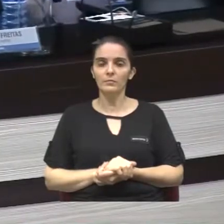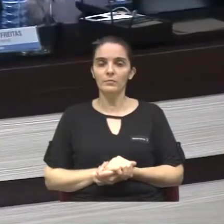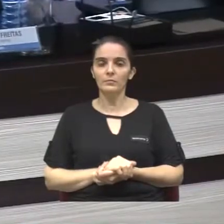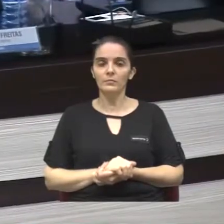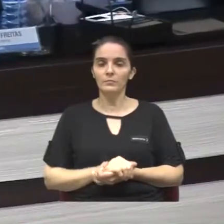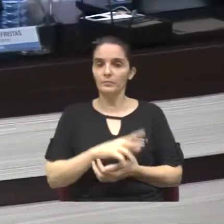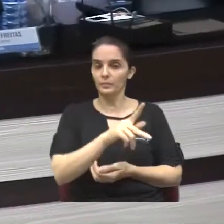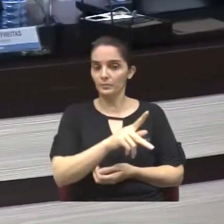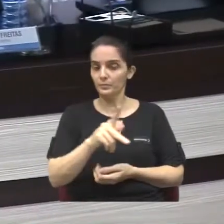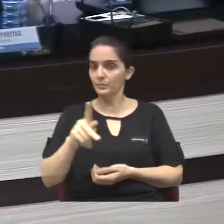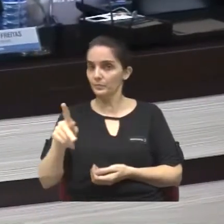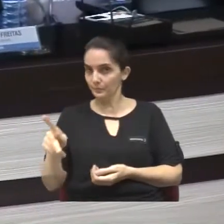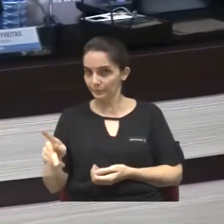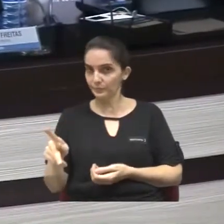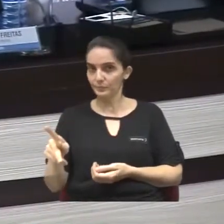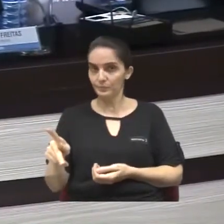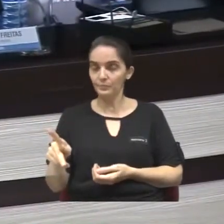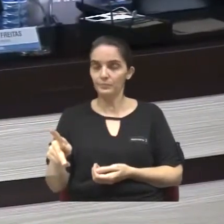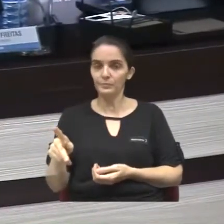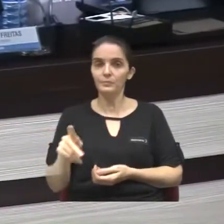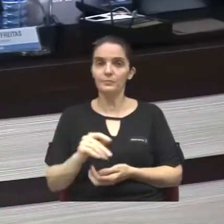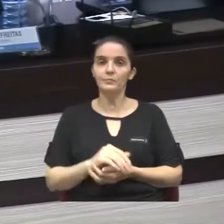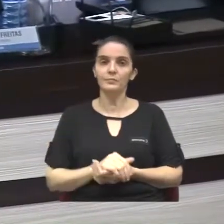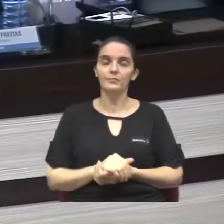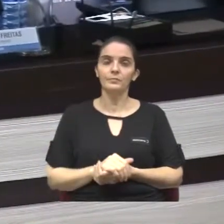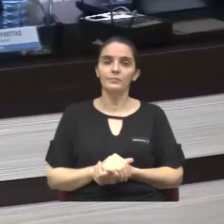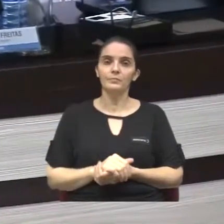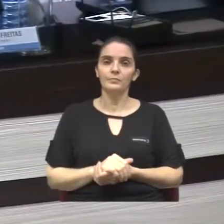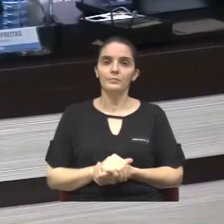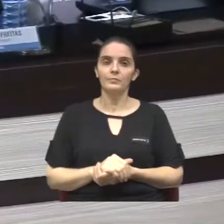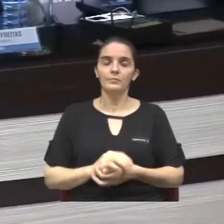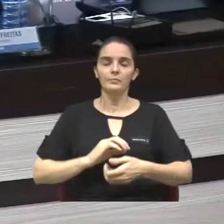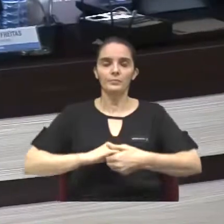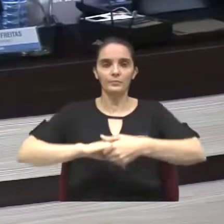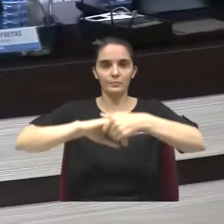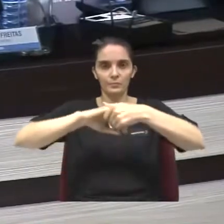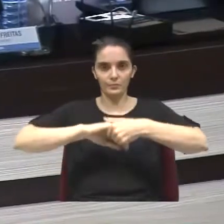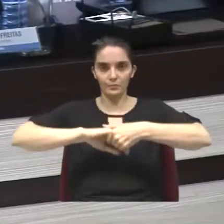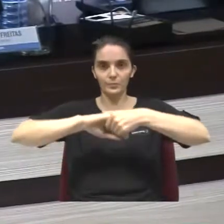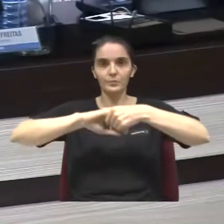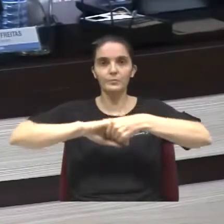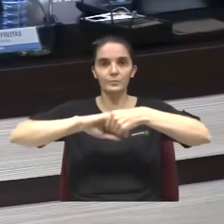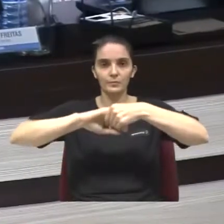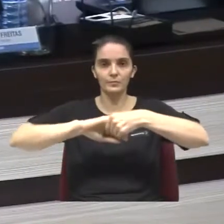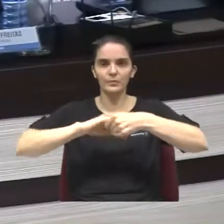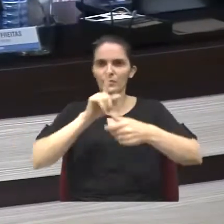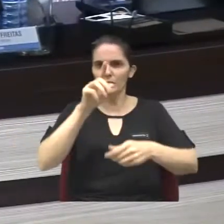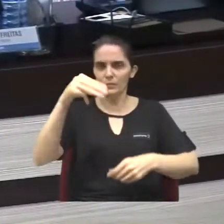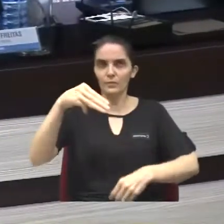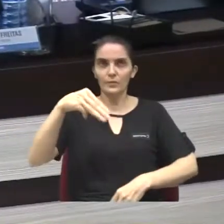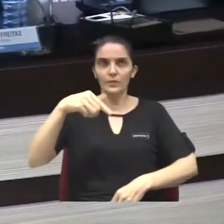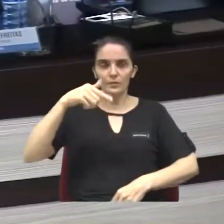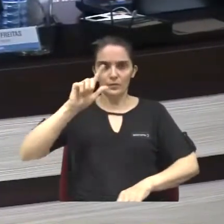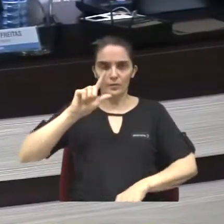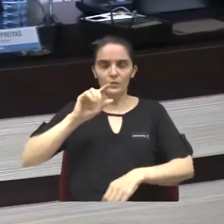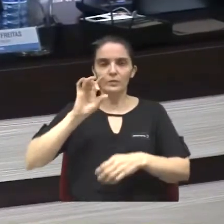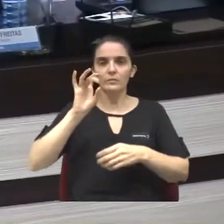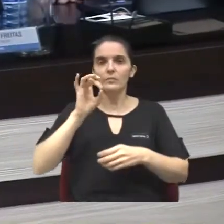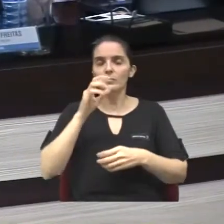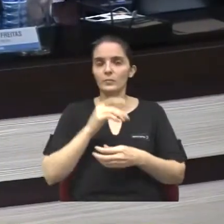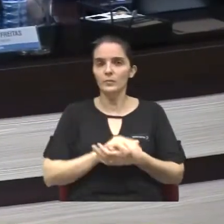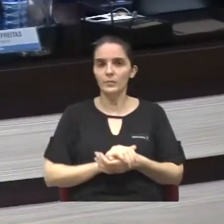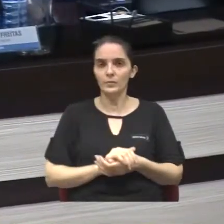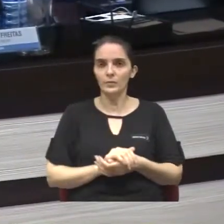Senhor presidente, quero cumprimentar... Só um minutinho, só antes de o senhor ter a palavra, eu